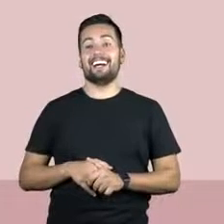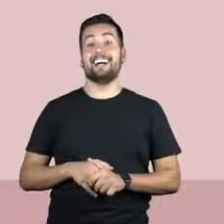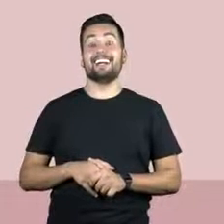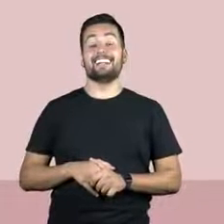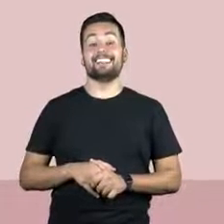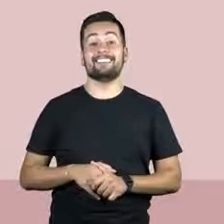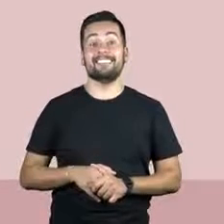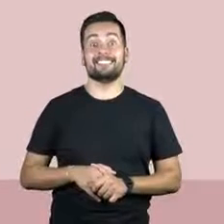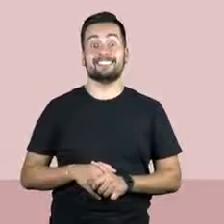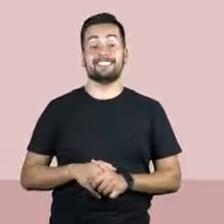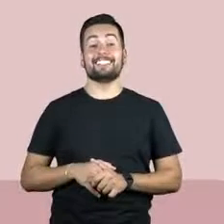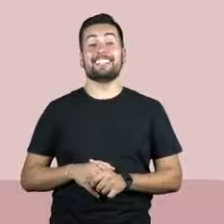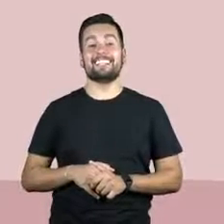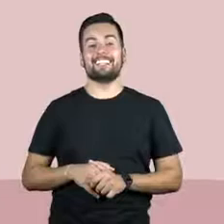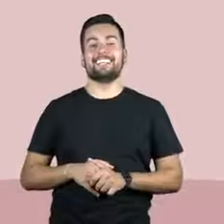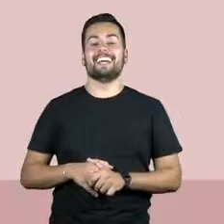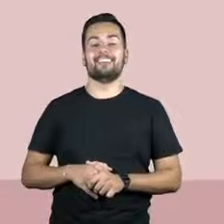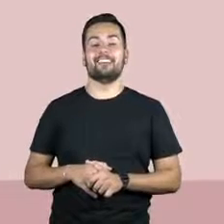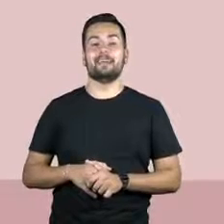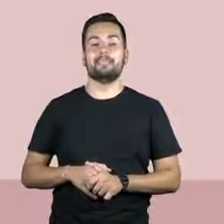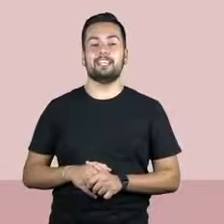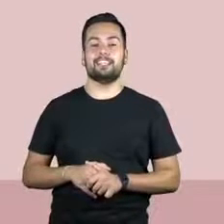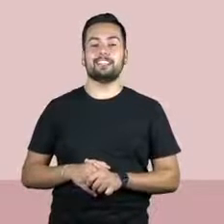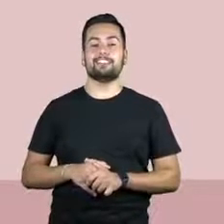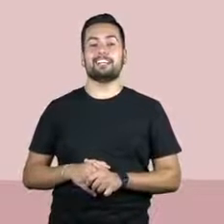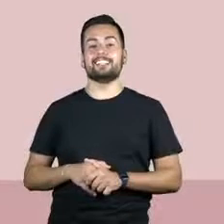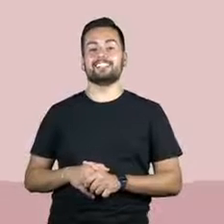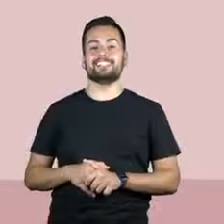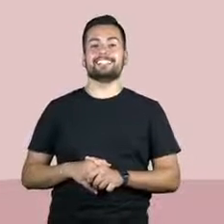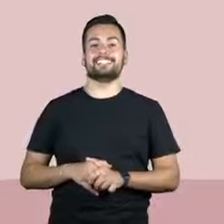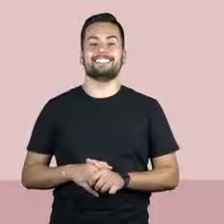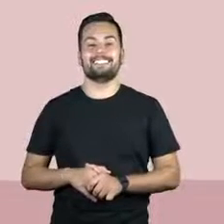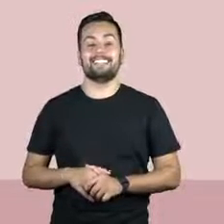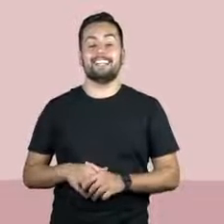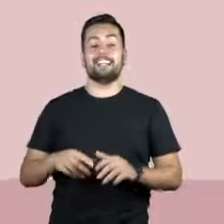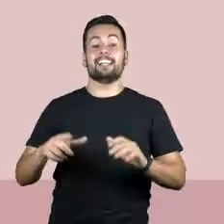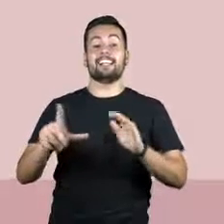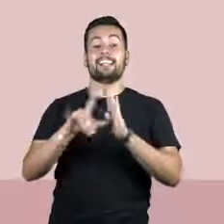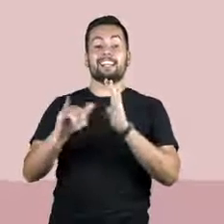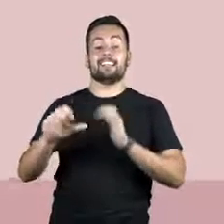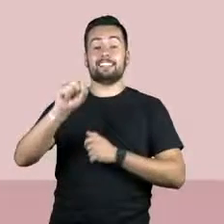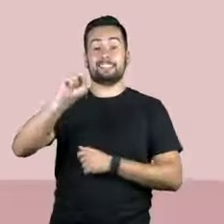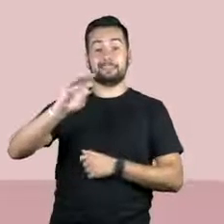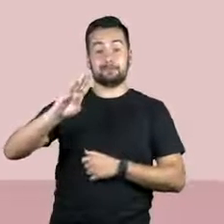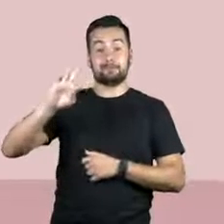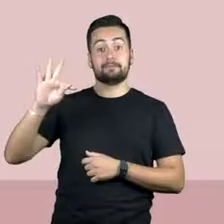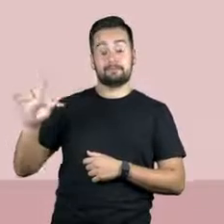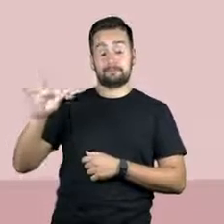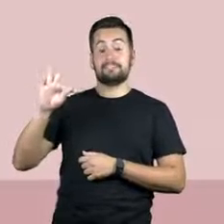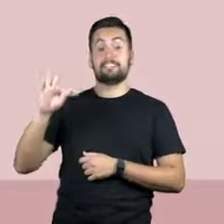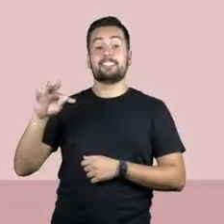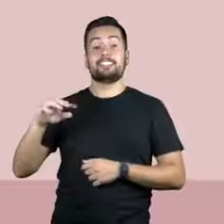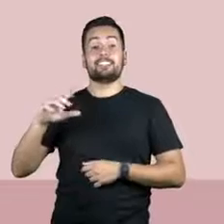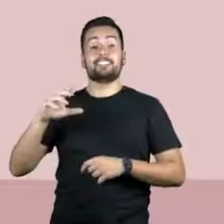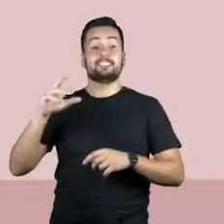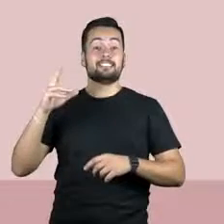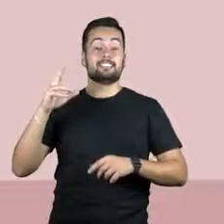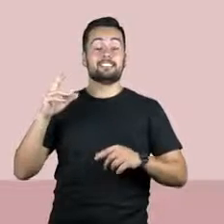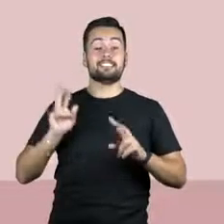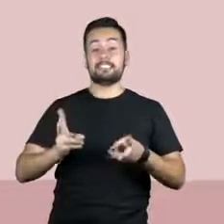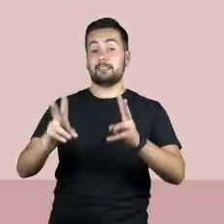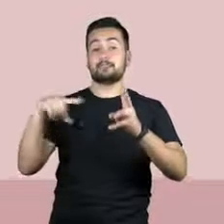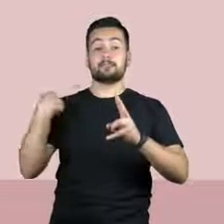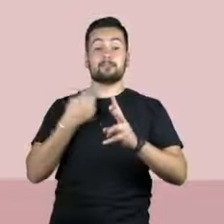de cálculo. Ó. A sondagem SPT ela nos dá um índice, né, um NSPT, e esse NSPT, geralmente, a gente não encontra